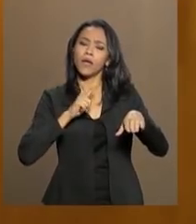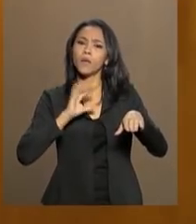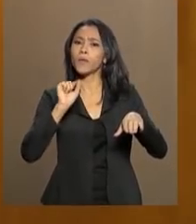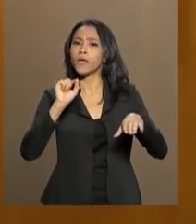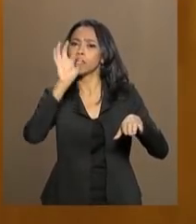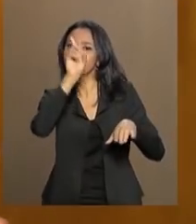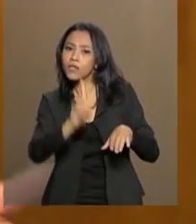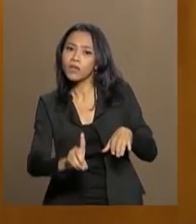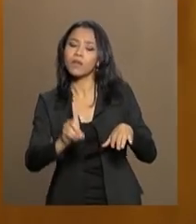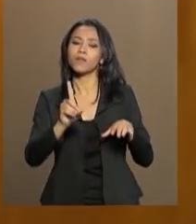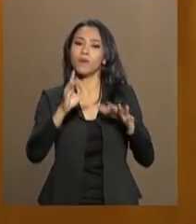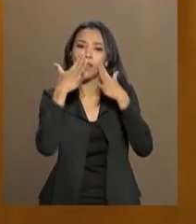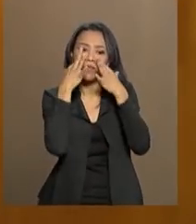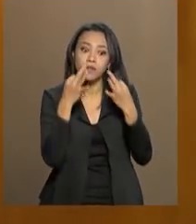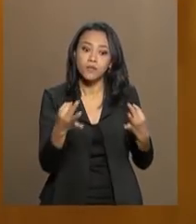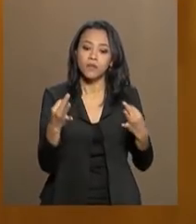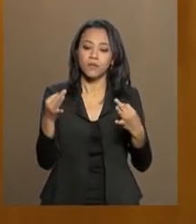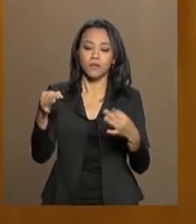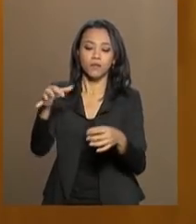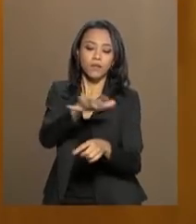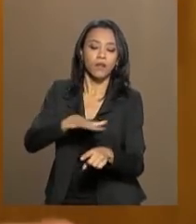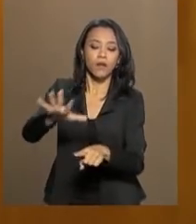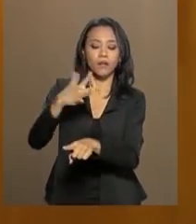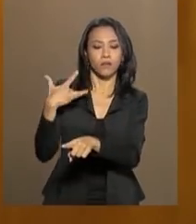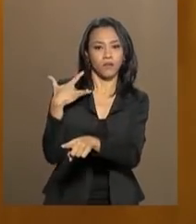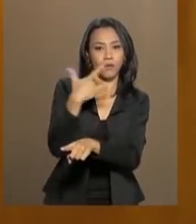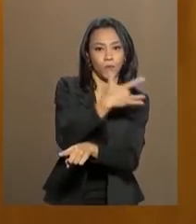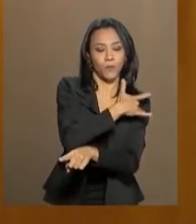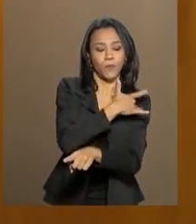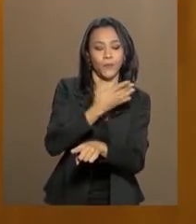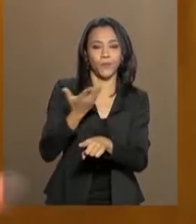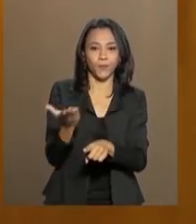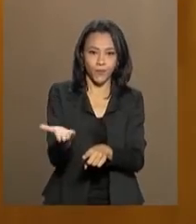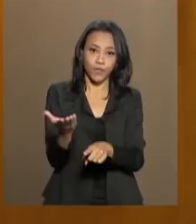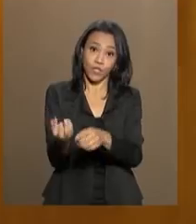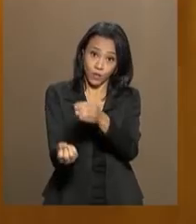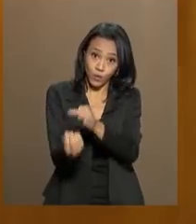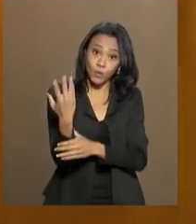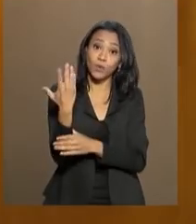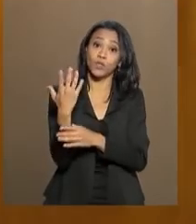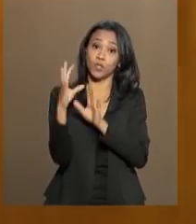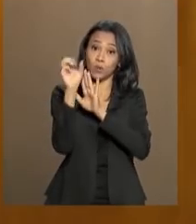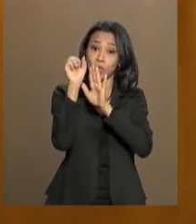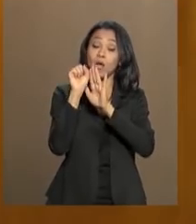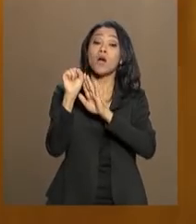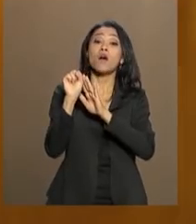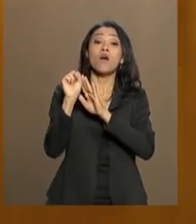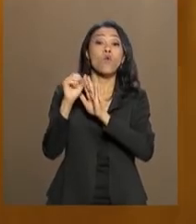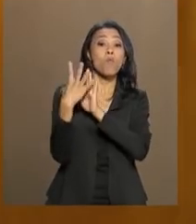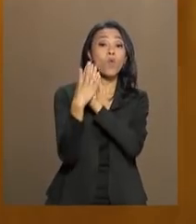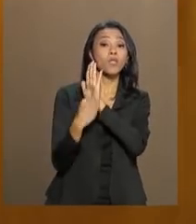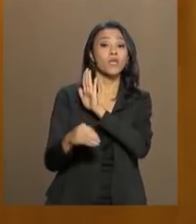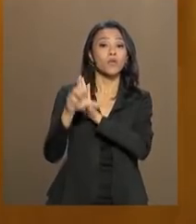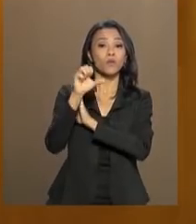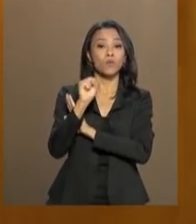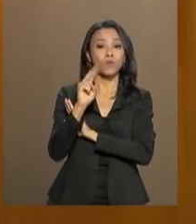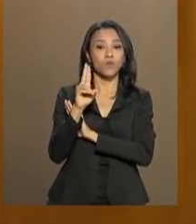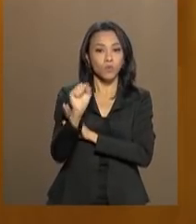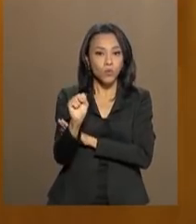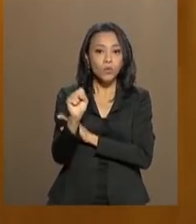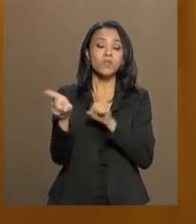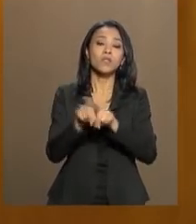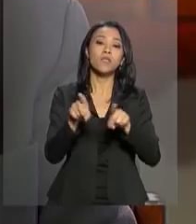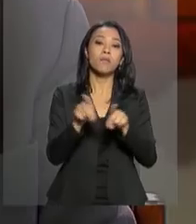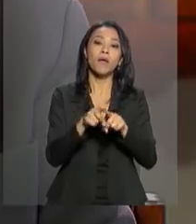direito à atenção, à saúde, de onde deriva aí o Sistema Único de Saúde, o SUS, e também a ampliação do acesso